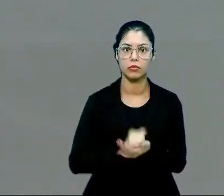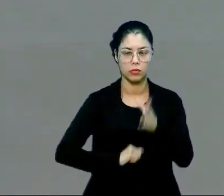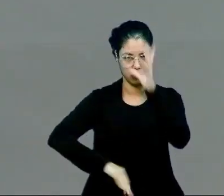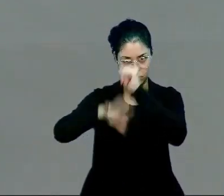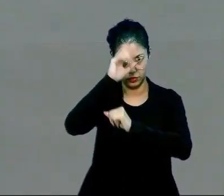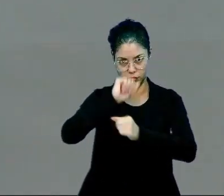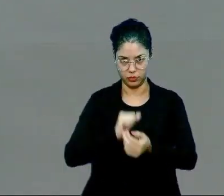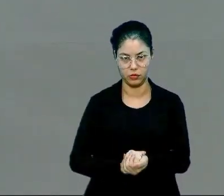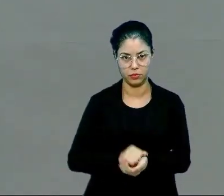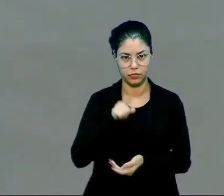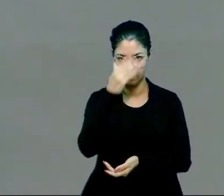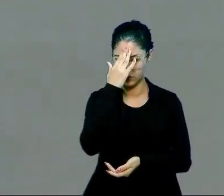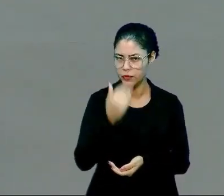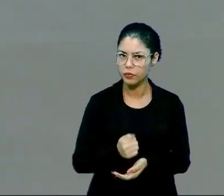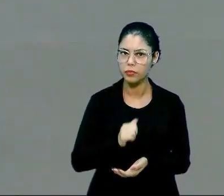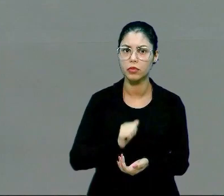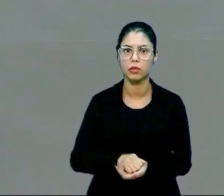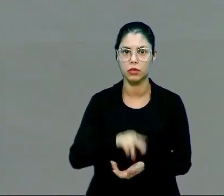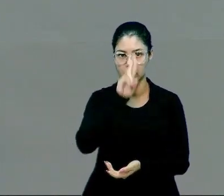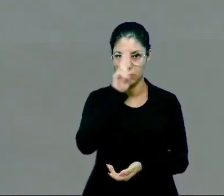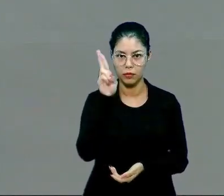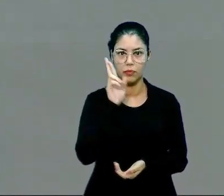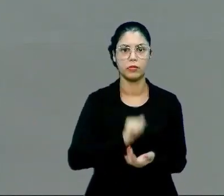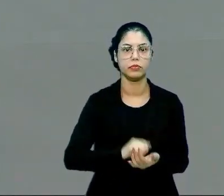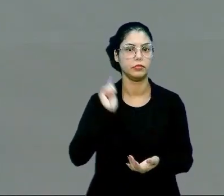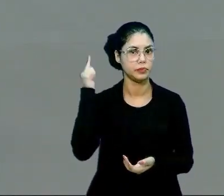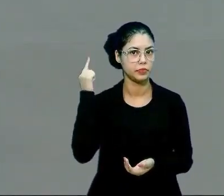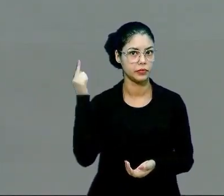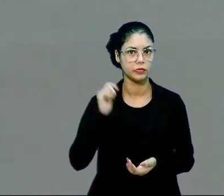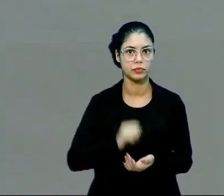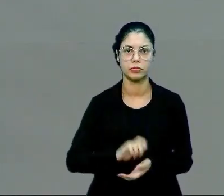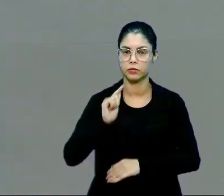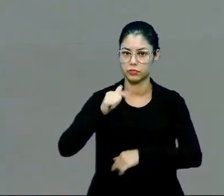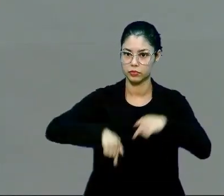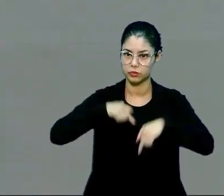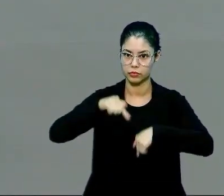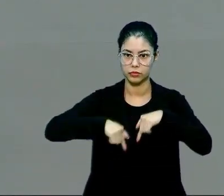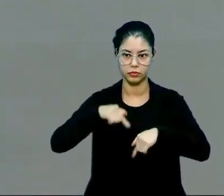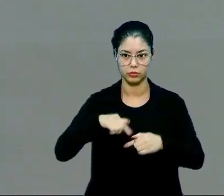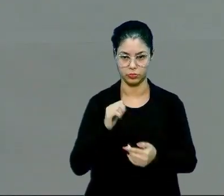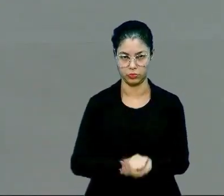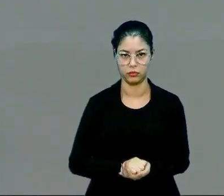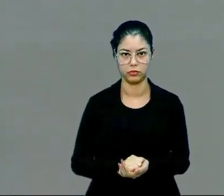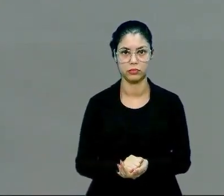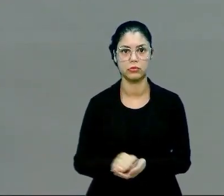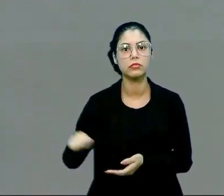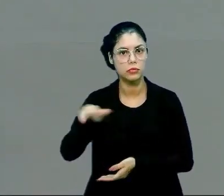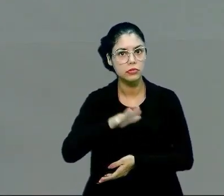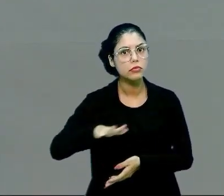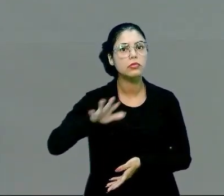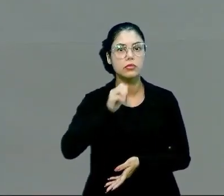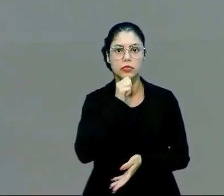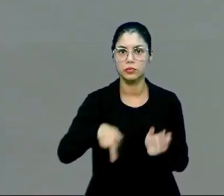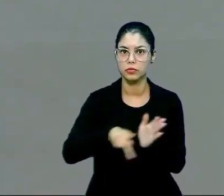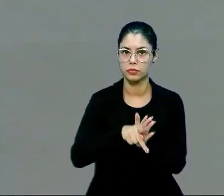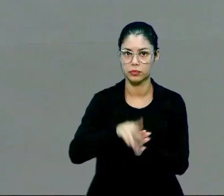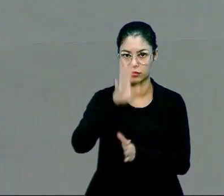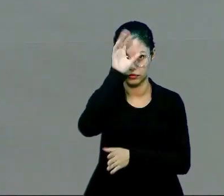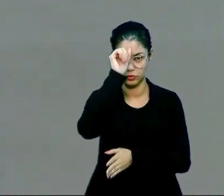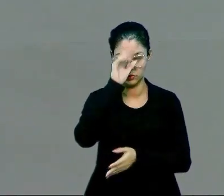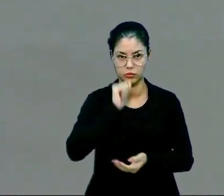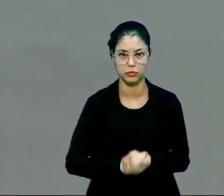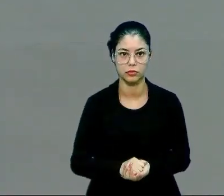sabem que vocês estudam história, geografia, química, física. Você vai usar uma área dessa do conhecimento, você